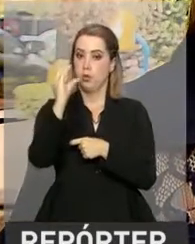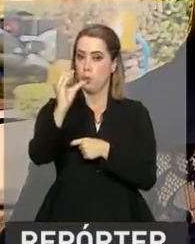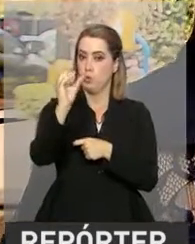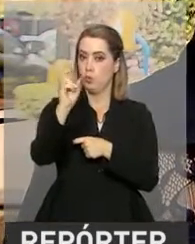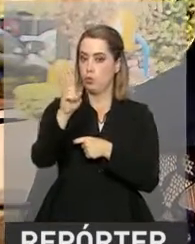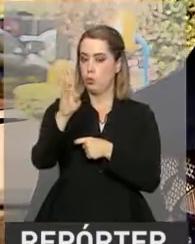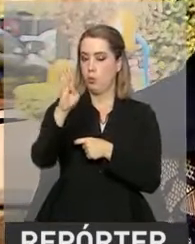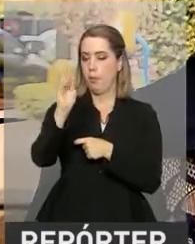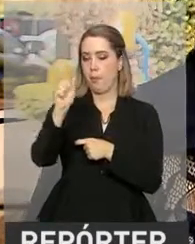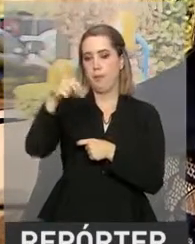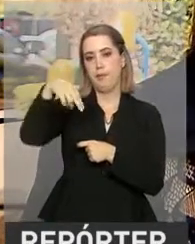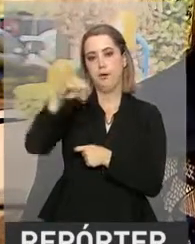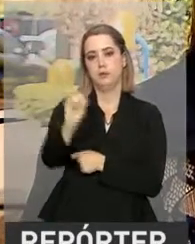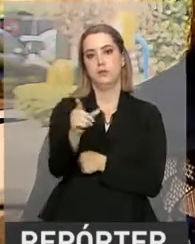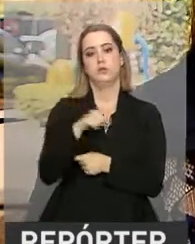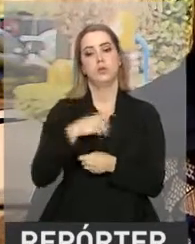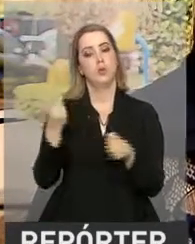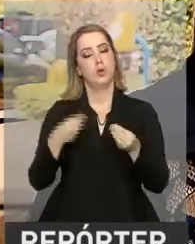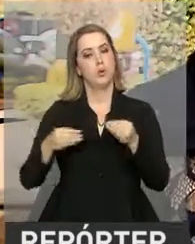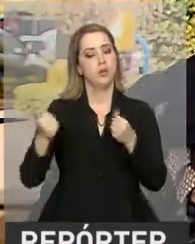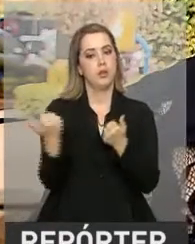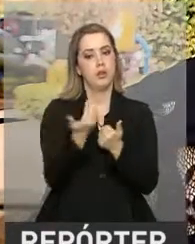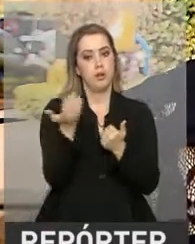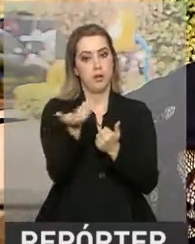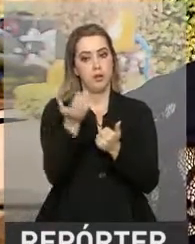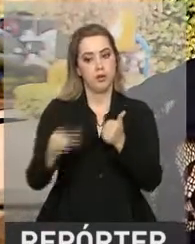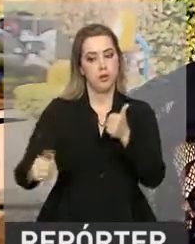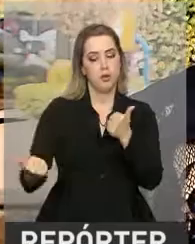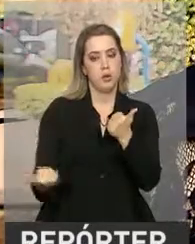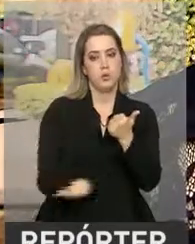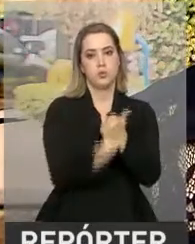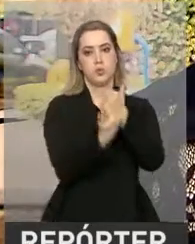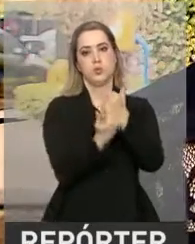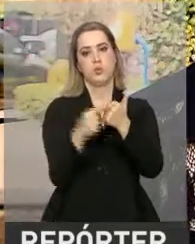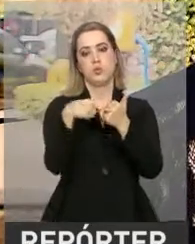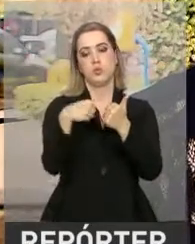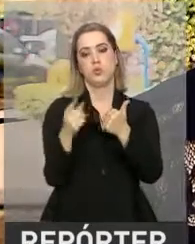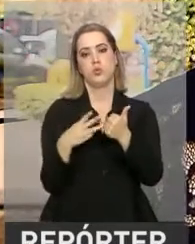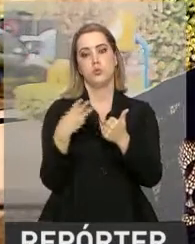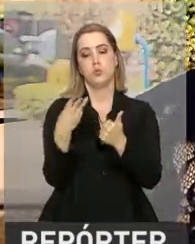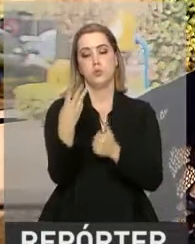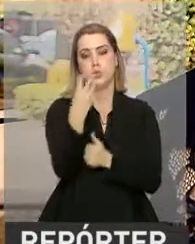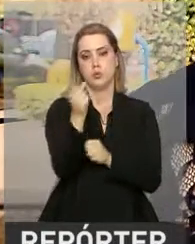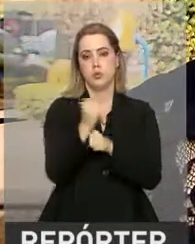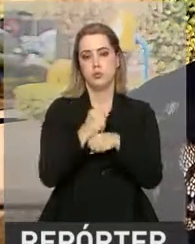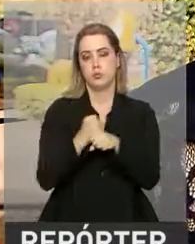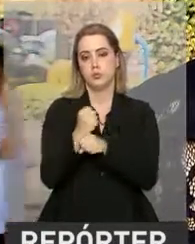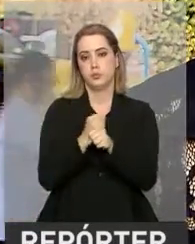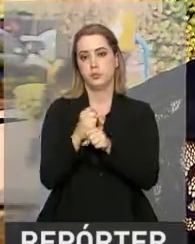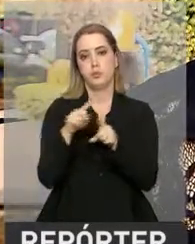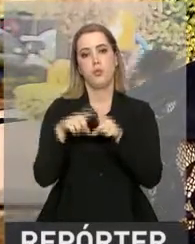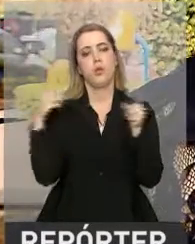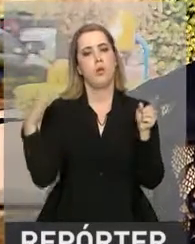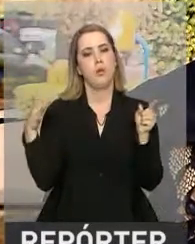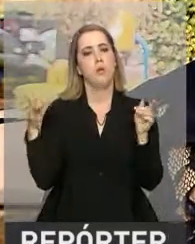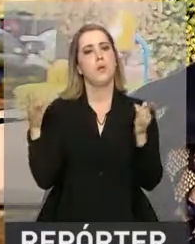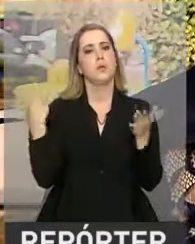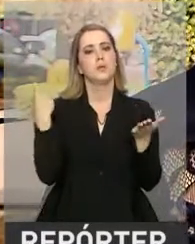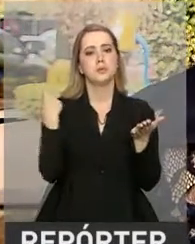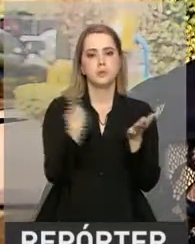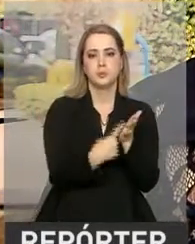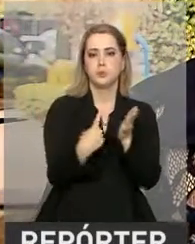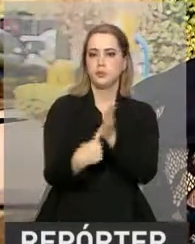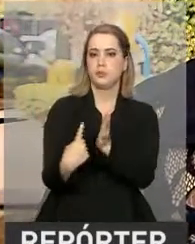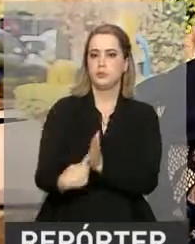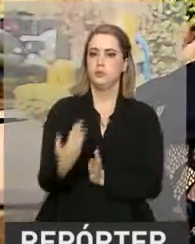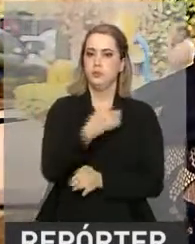médicos cooperados sejam substituídos quando completarem 3 anos no programa. Mas o compromisso do governo